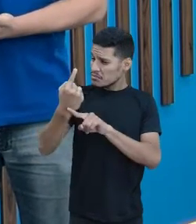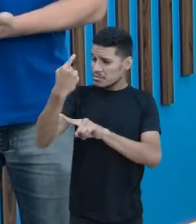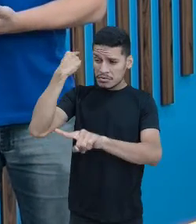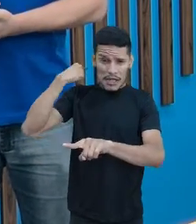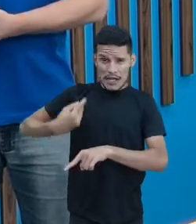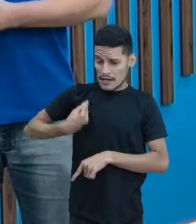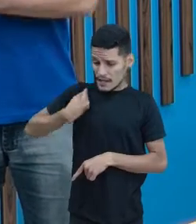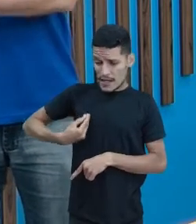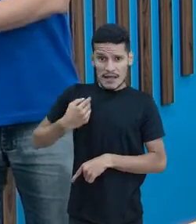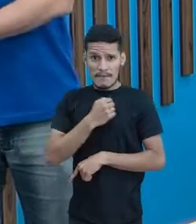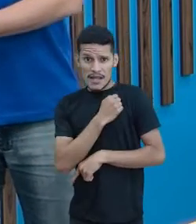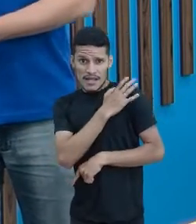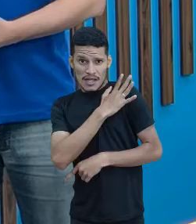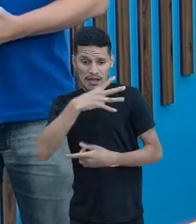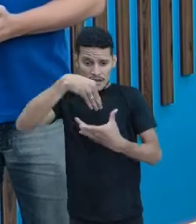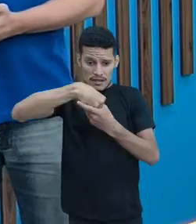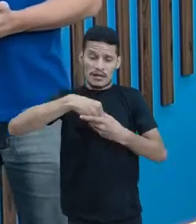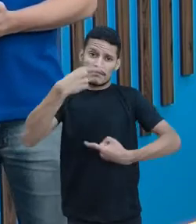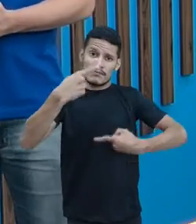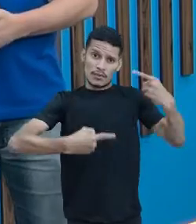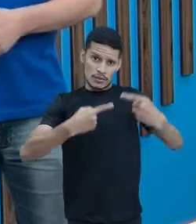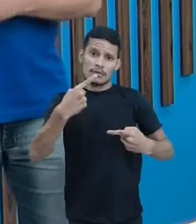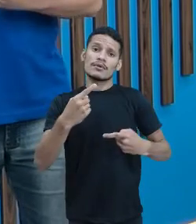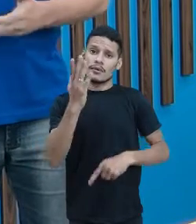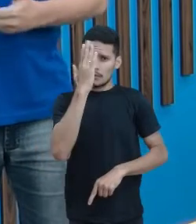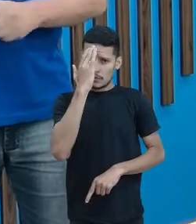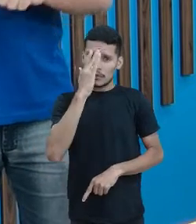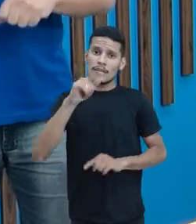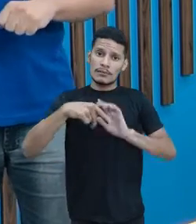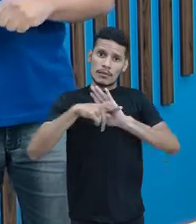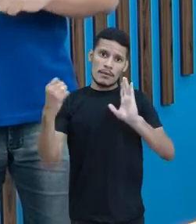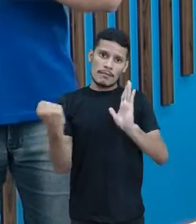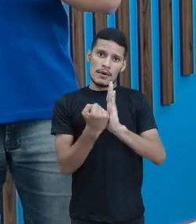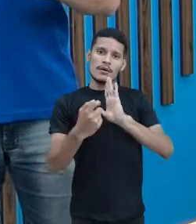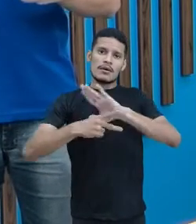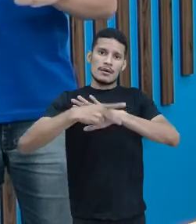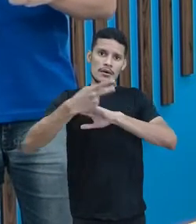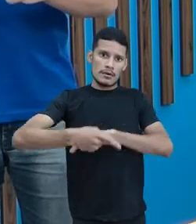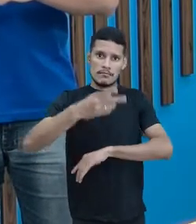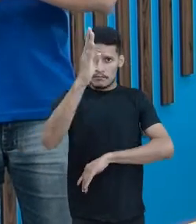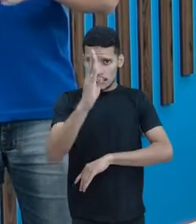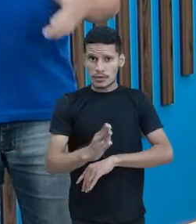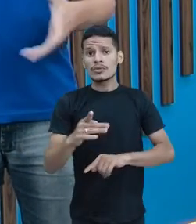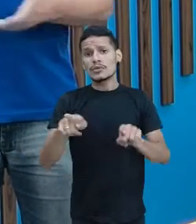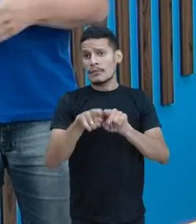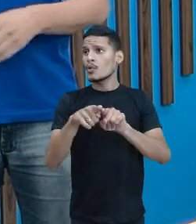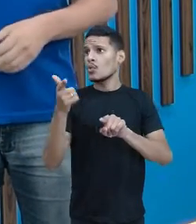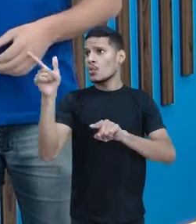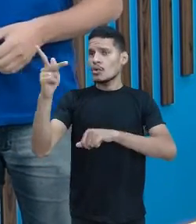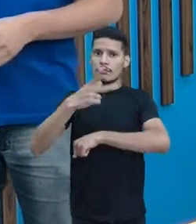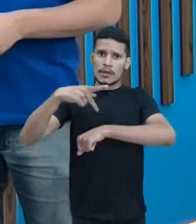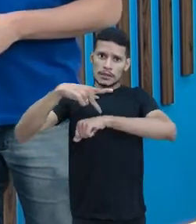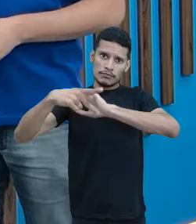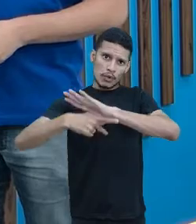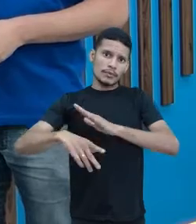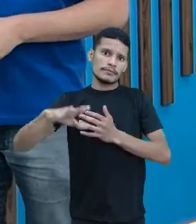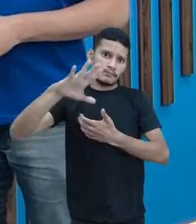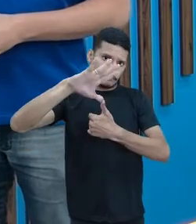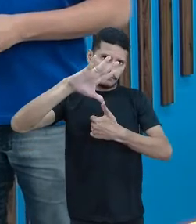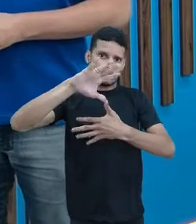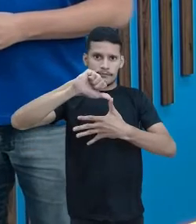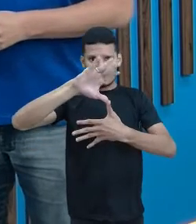ação militar sobre a política, né? Então, é uma das marcas do Brasil e, eu diria, de outros países da América Latina também,